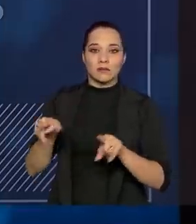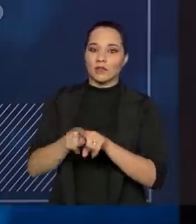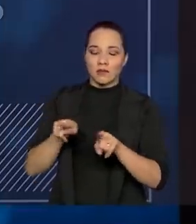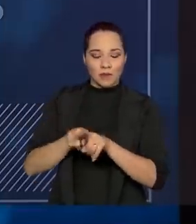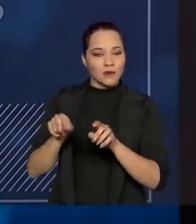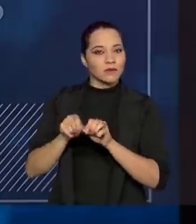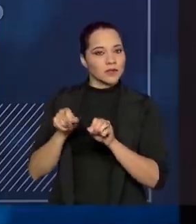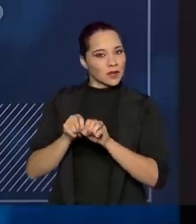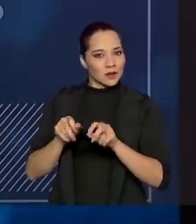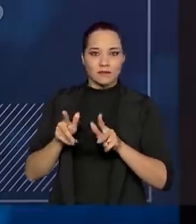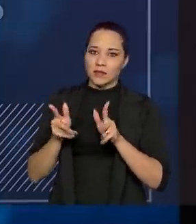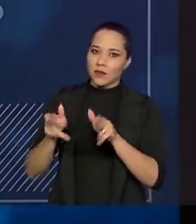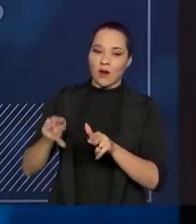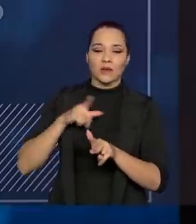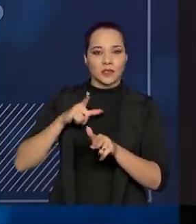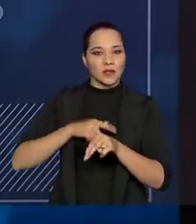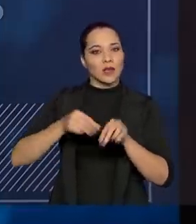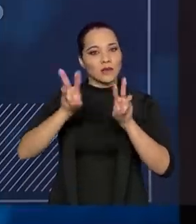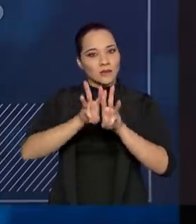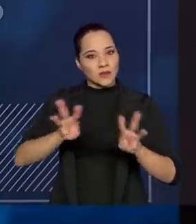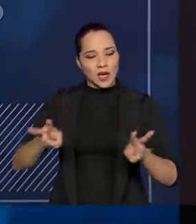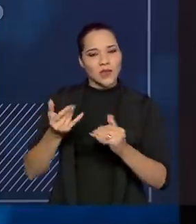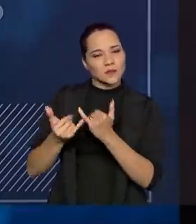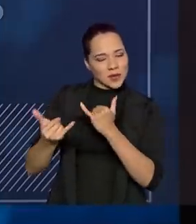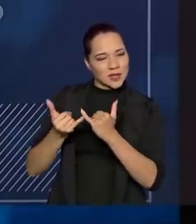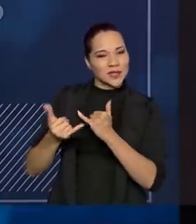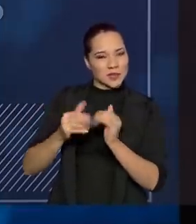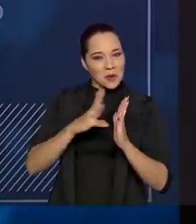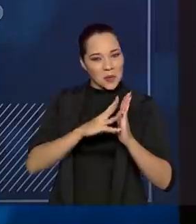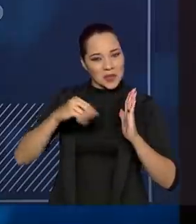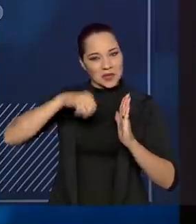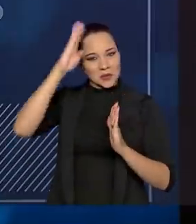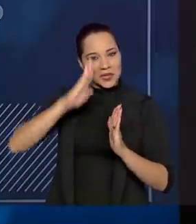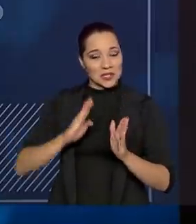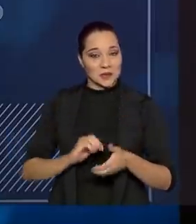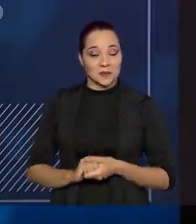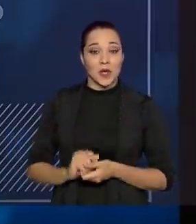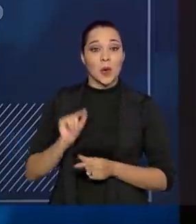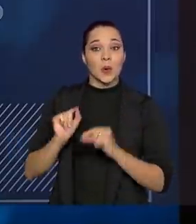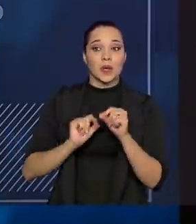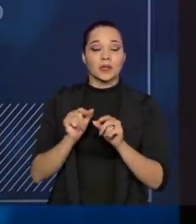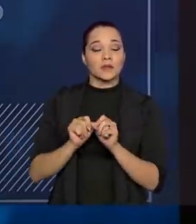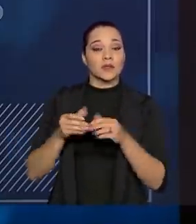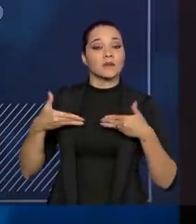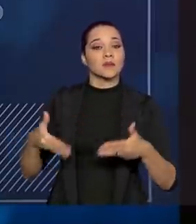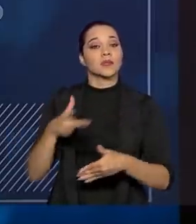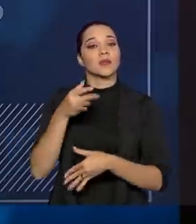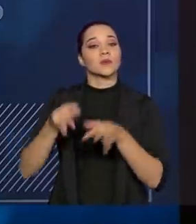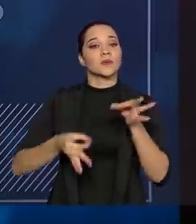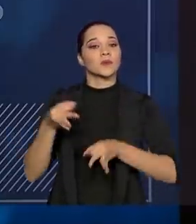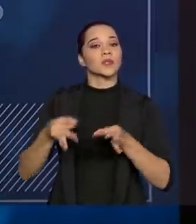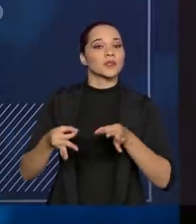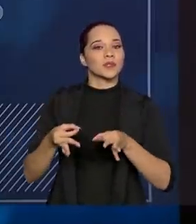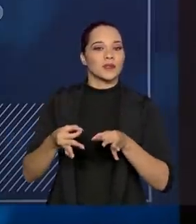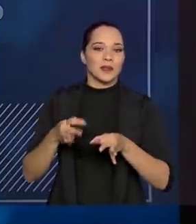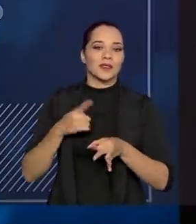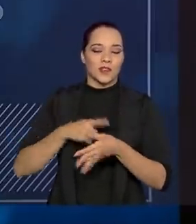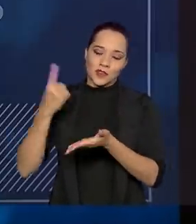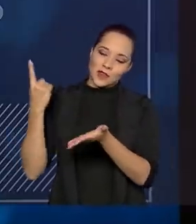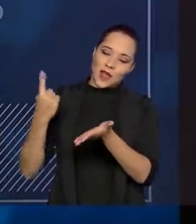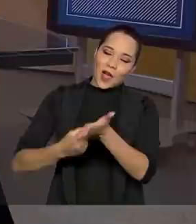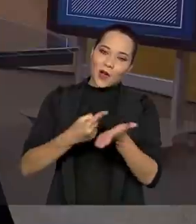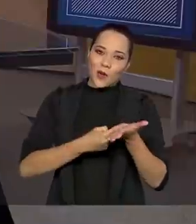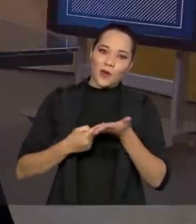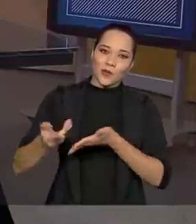esse movimento de ter uma plataforma semelhante. Então, o que nós fizemos no Ministério da Justiça? Nós firmamos acordos